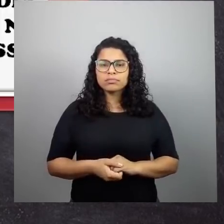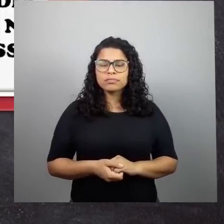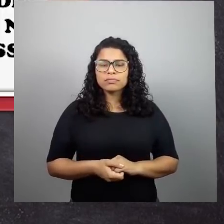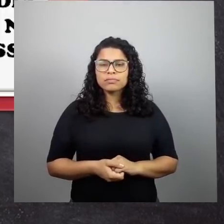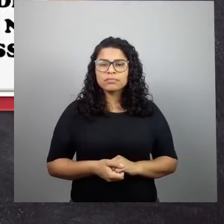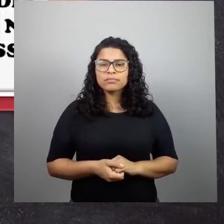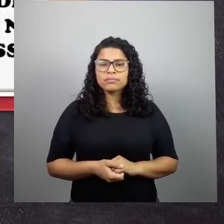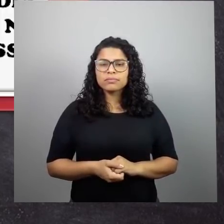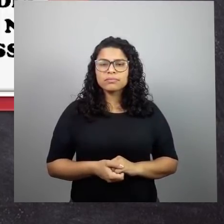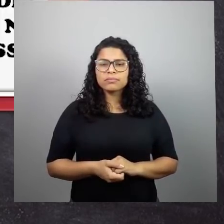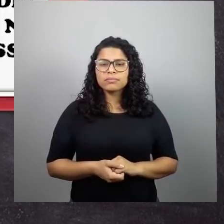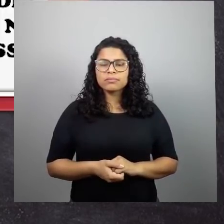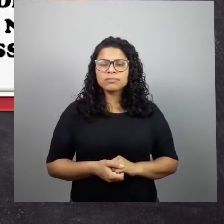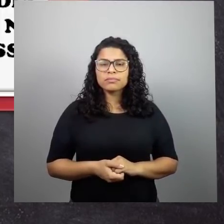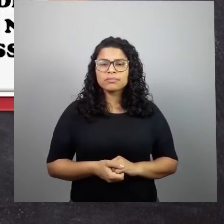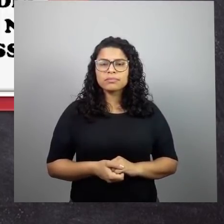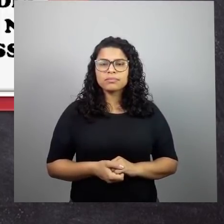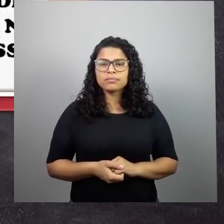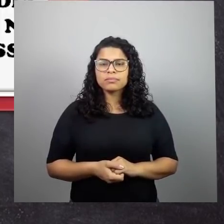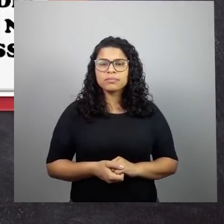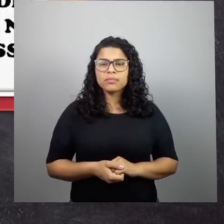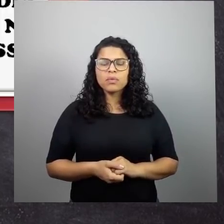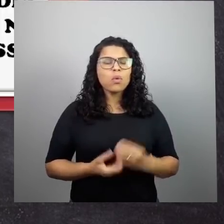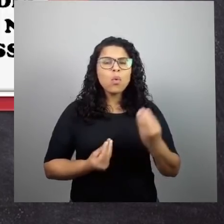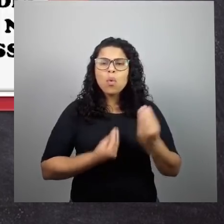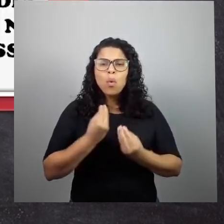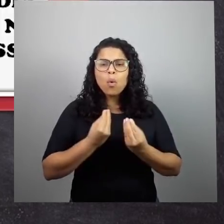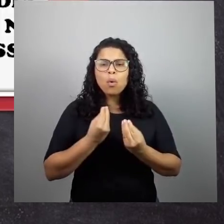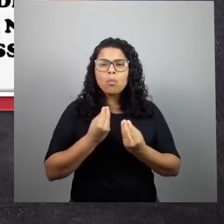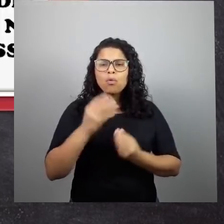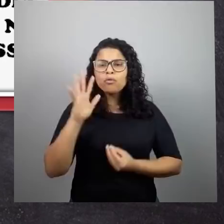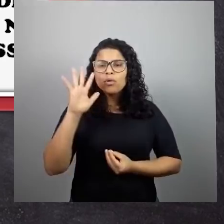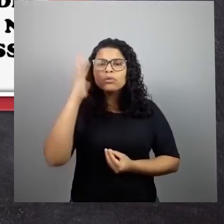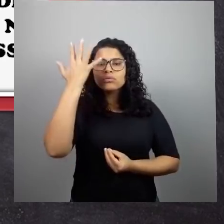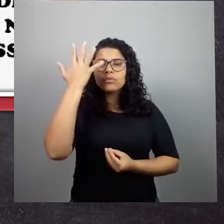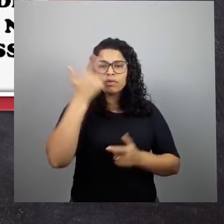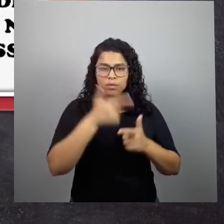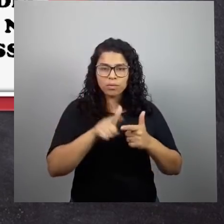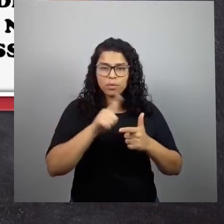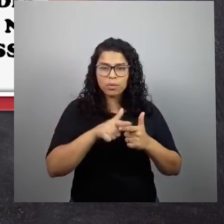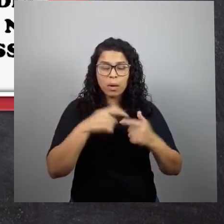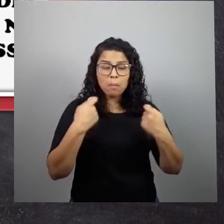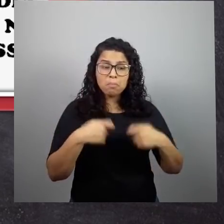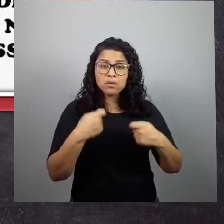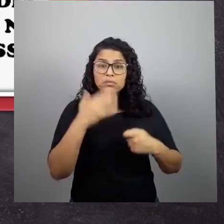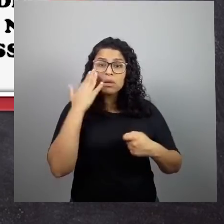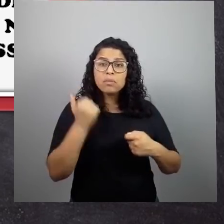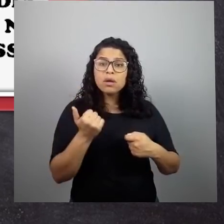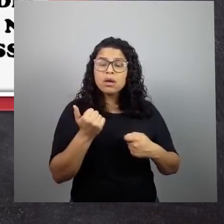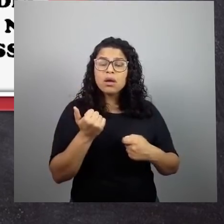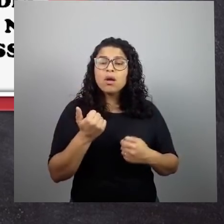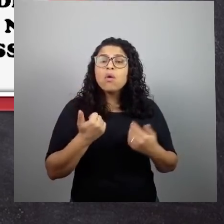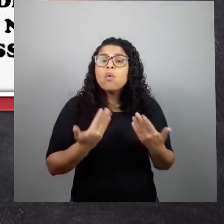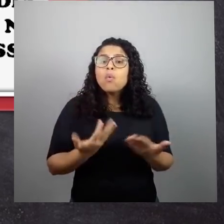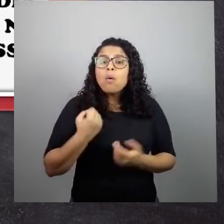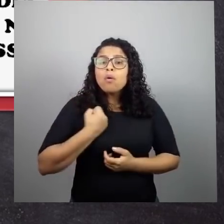o total das telhas, né? Como é que eu vou saber qual a solução desse problema? Bom, eu tenho que ver os dados que foram